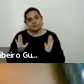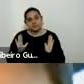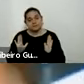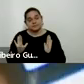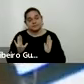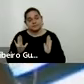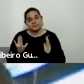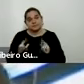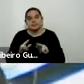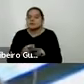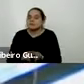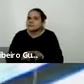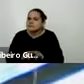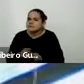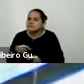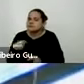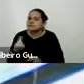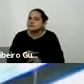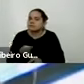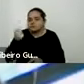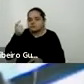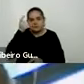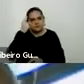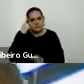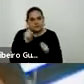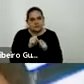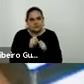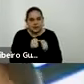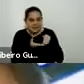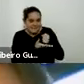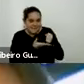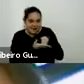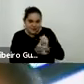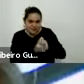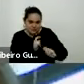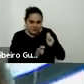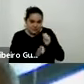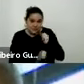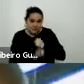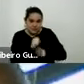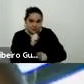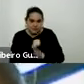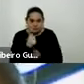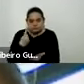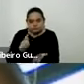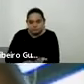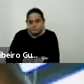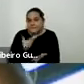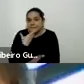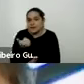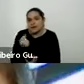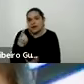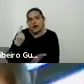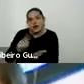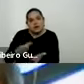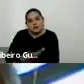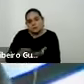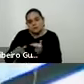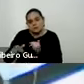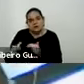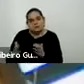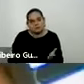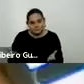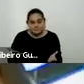que teríamos que pegar a base da negociação do ano passado e melhorar os acordos. Foi o que aconteceu. Você veja só, nós